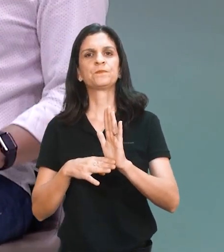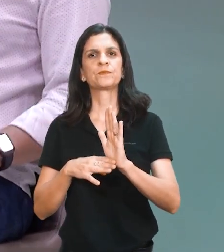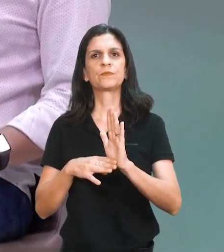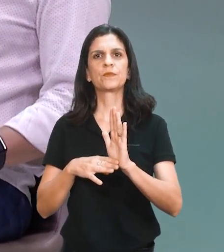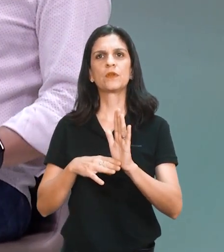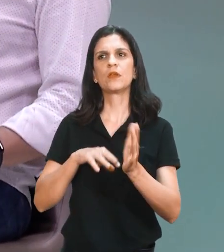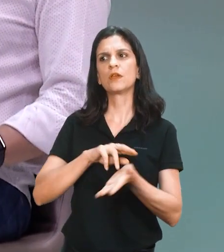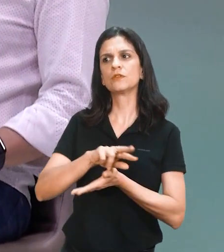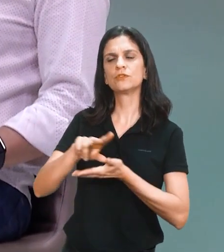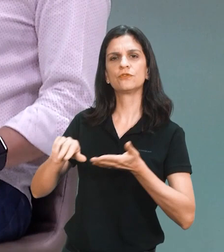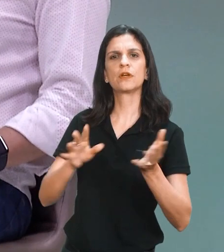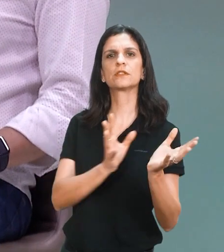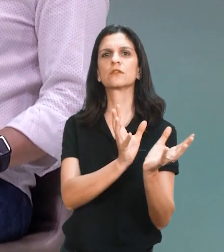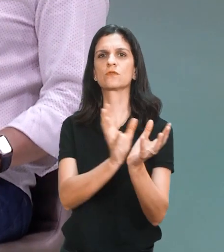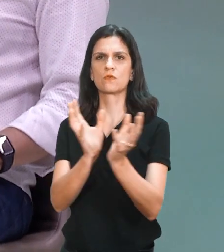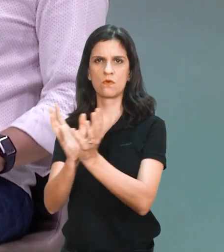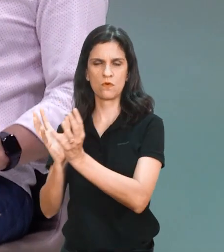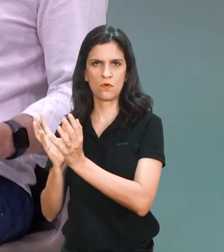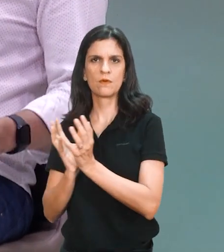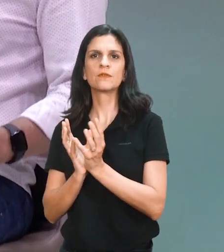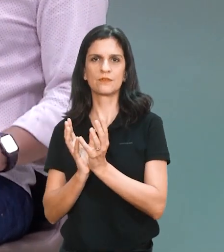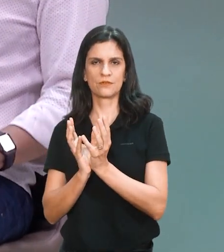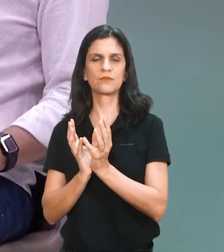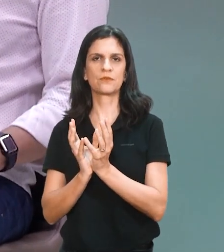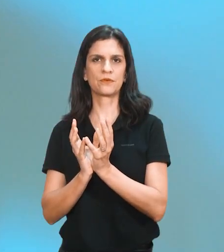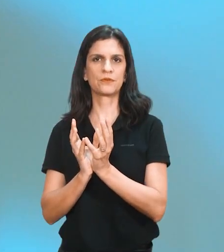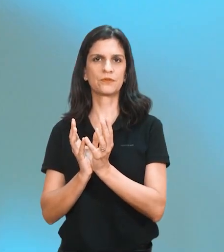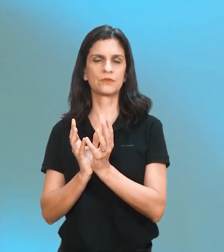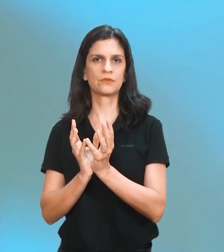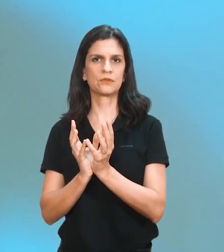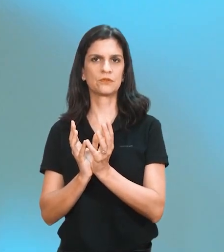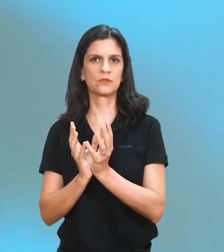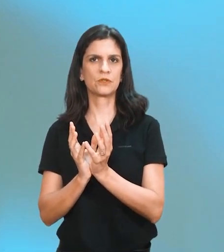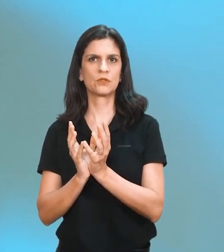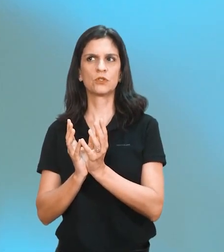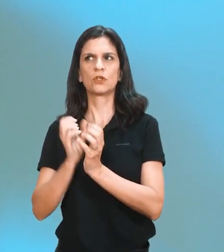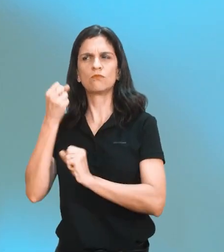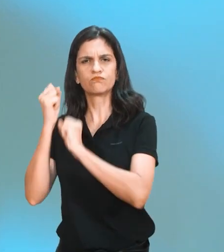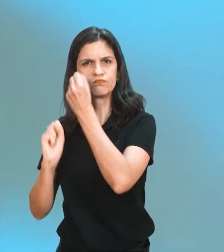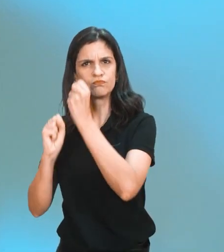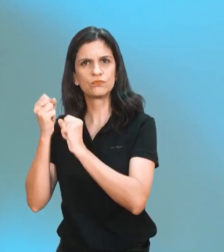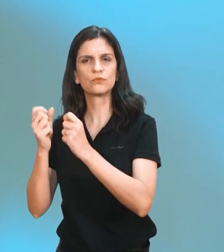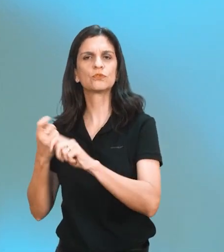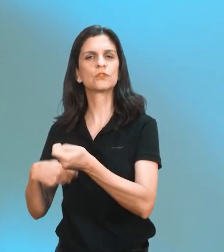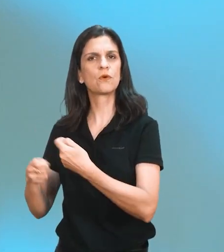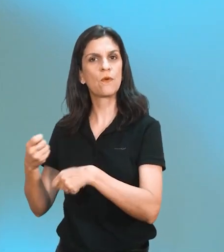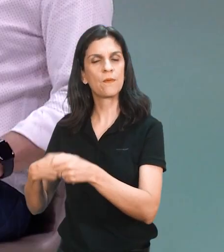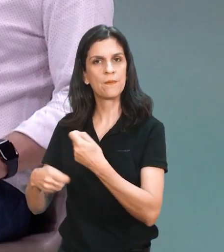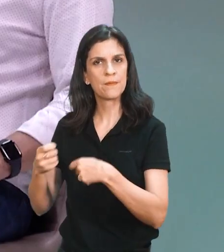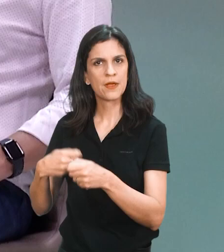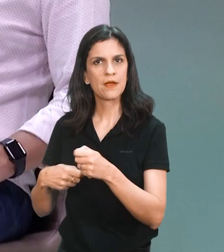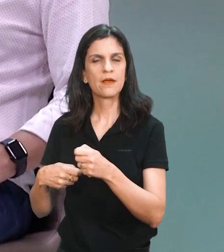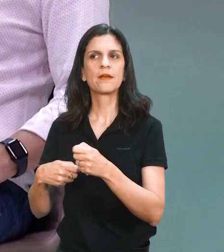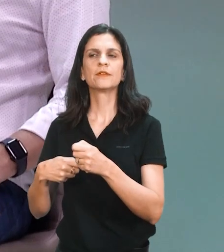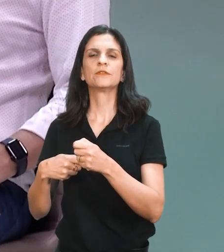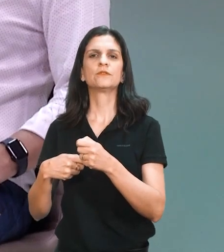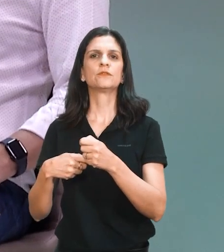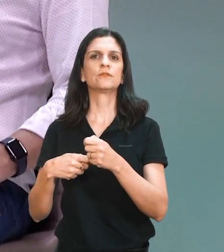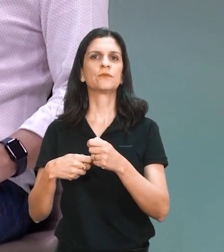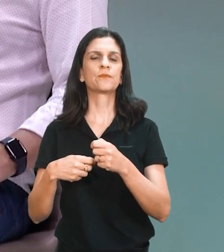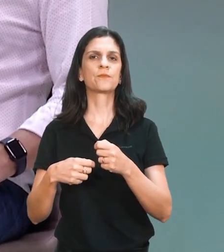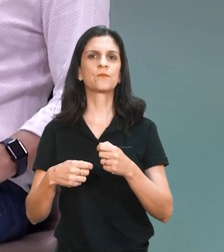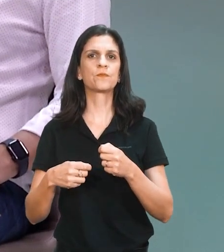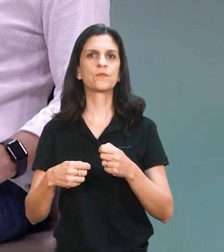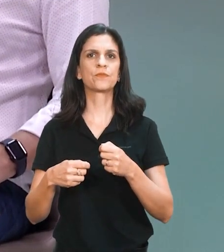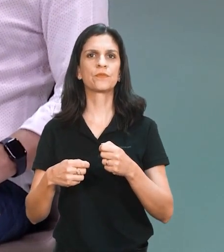do legislativo. A gente tem outras comissões, foi apresentada aí 2 comissões, mas a Comissão de Indústria e Comércio, que é algo